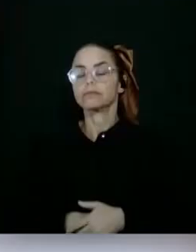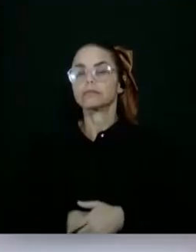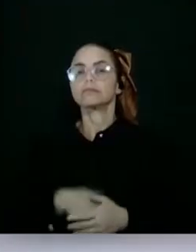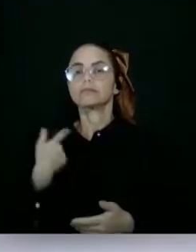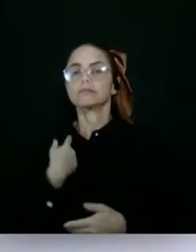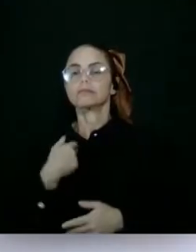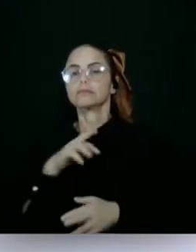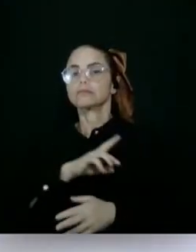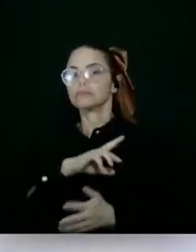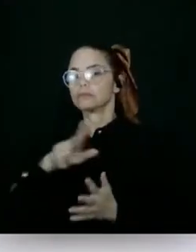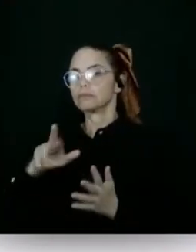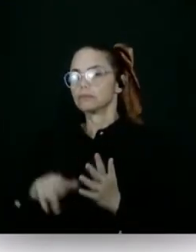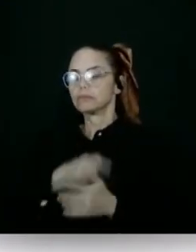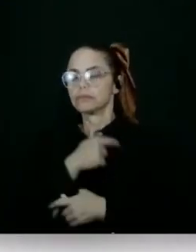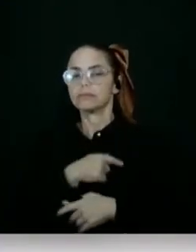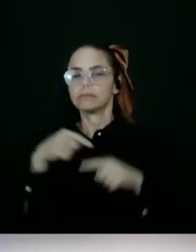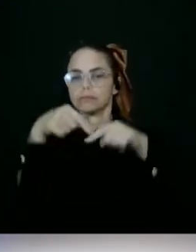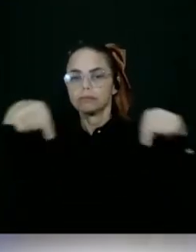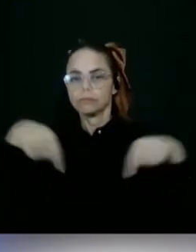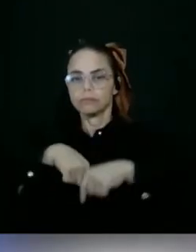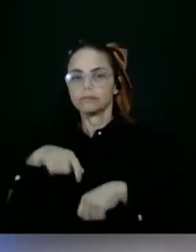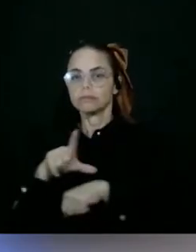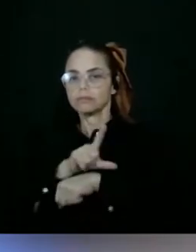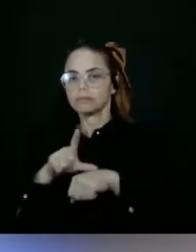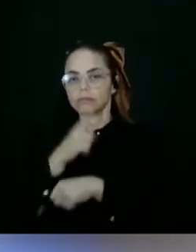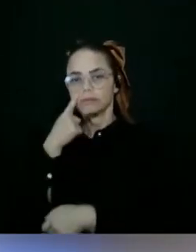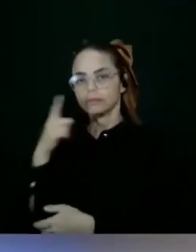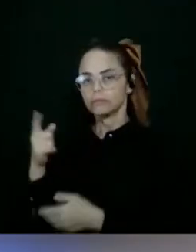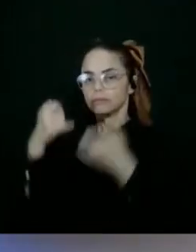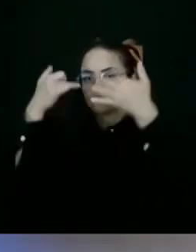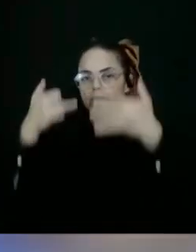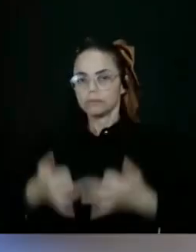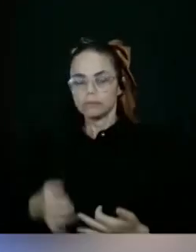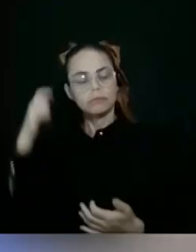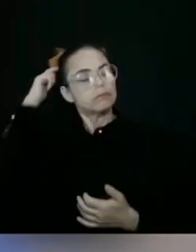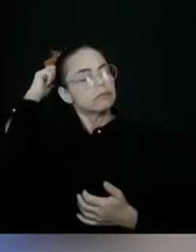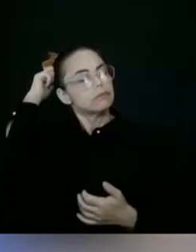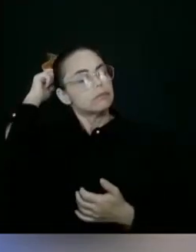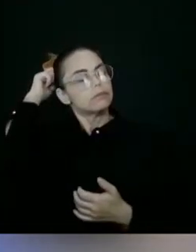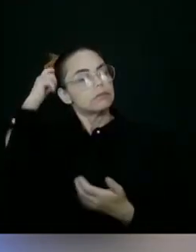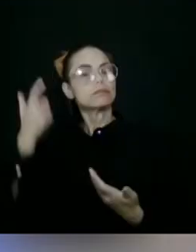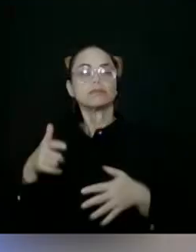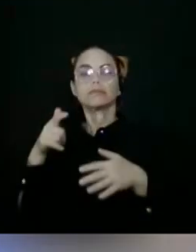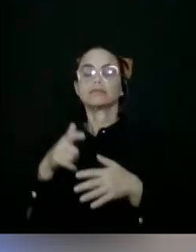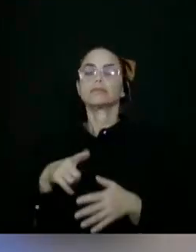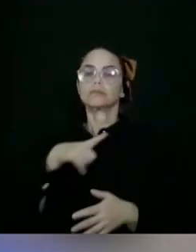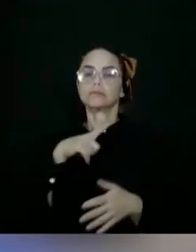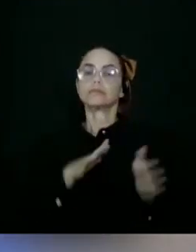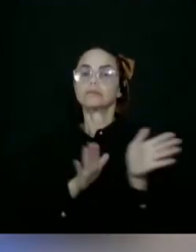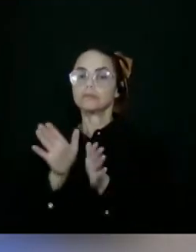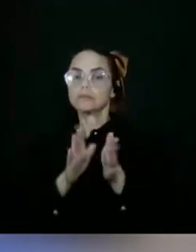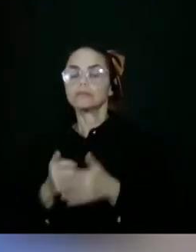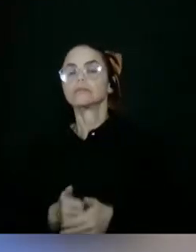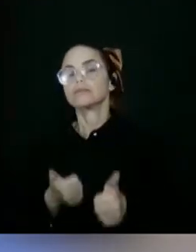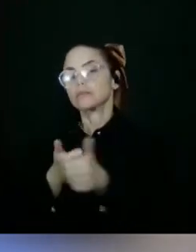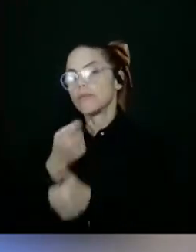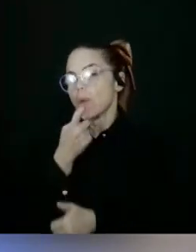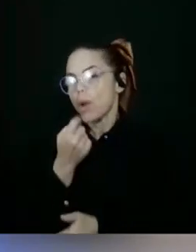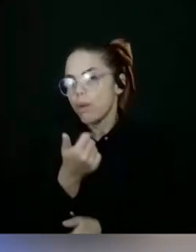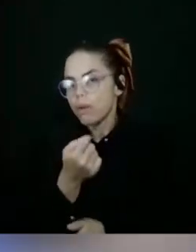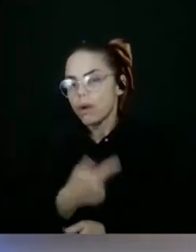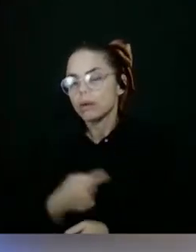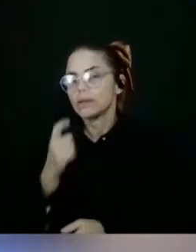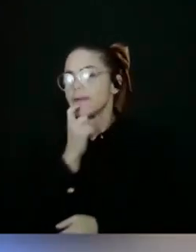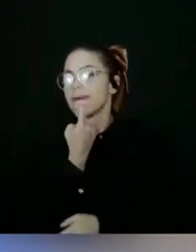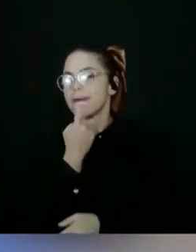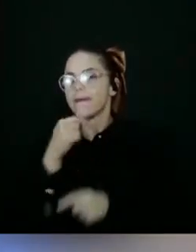diferenciado. Essa sala lilás, como você bem disse, que foi implantada bem próximo a Campinas, no município